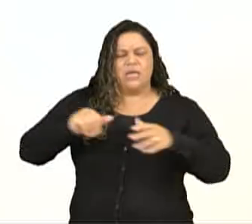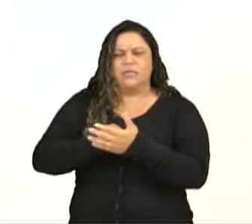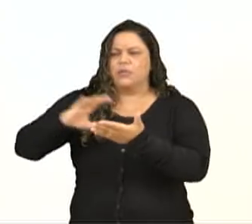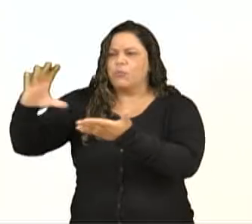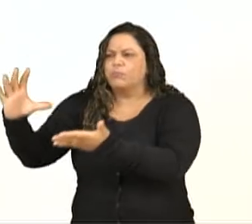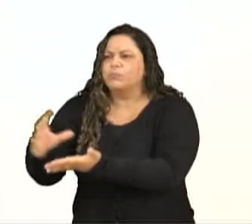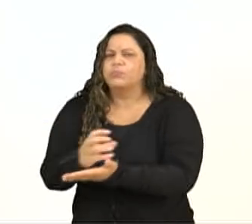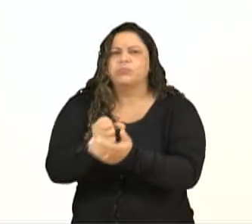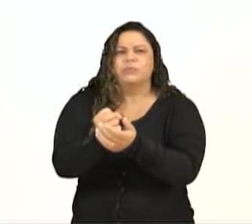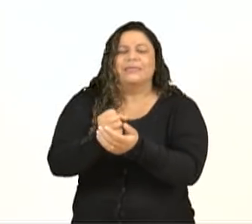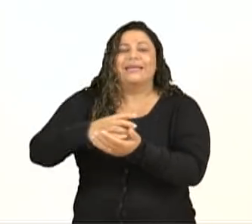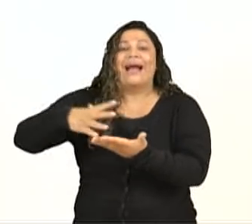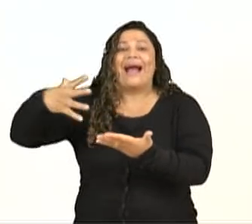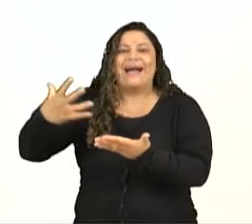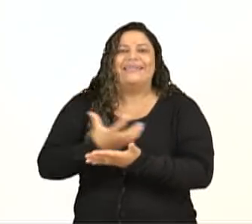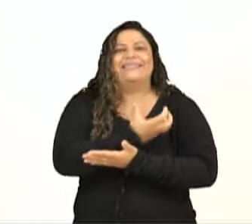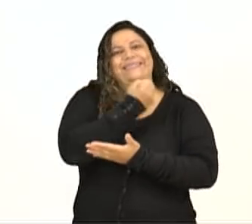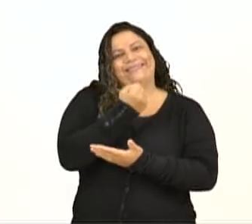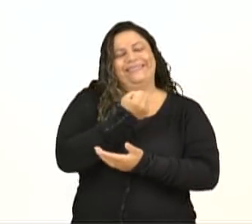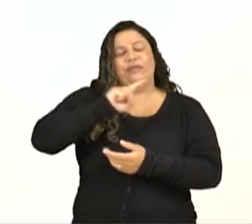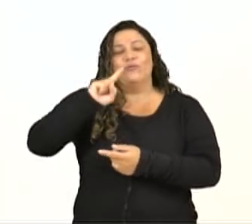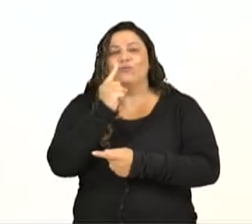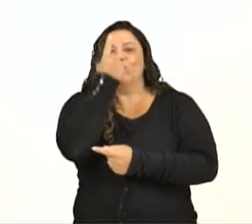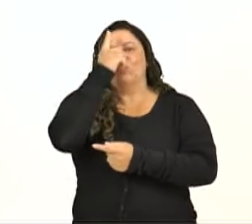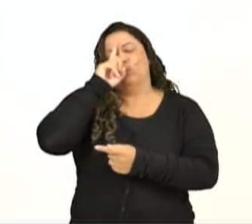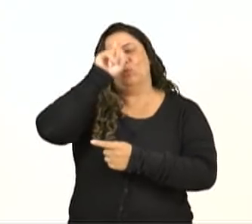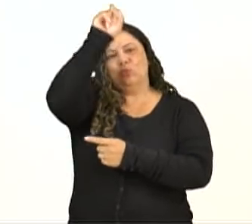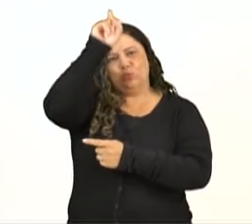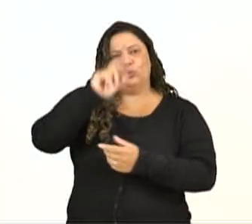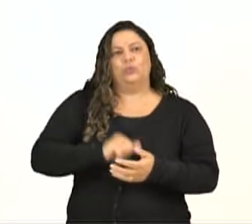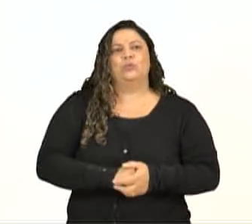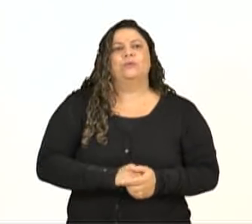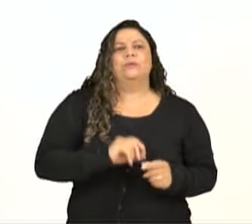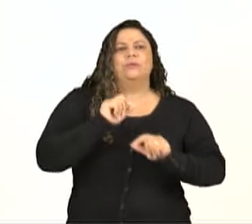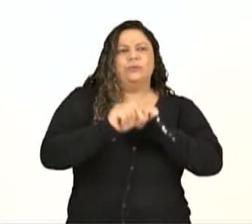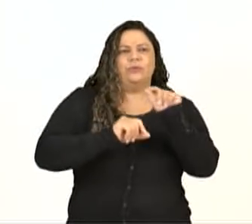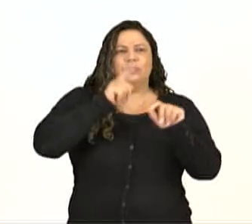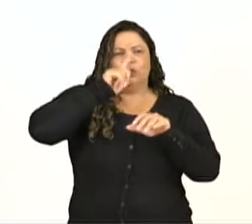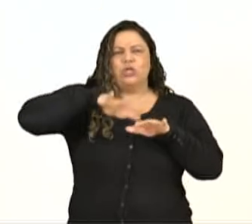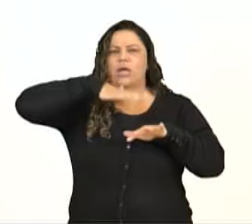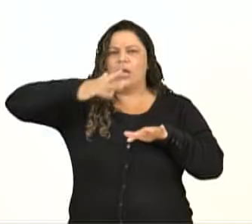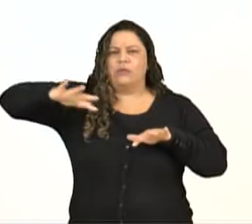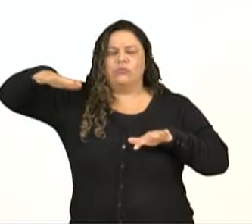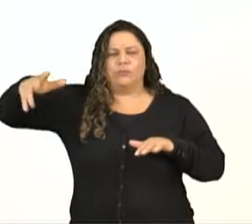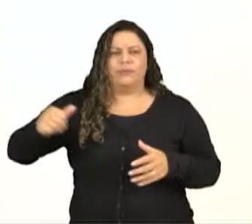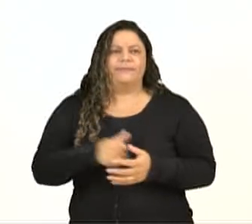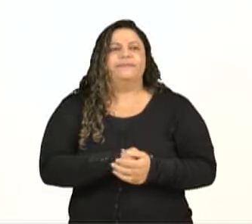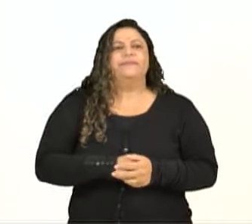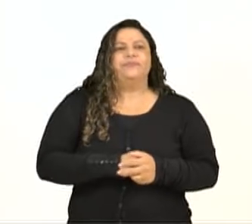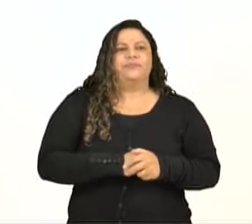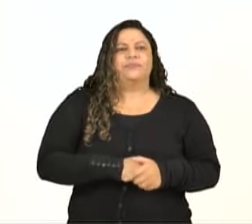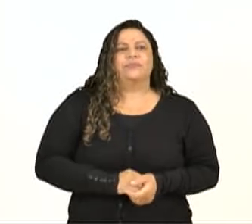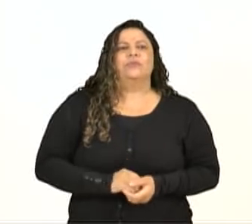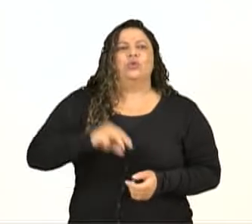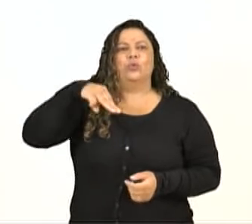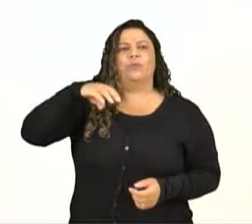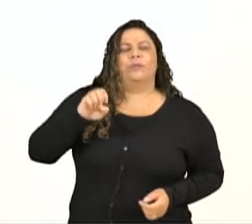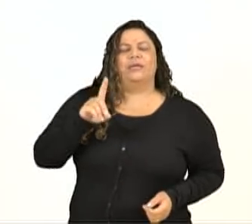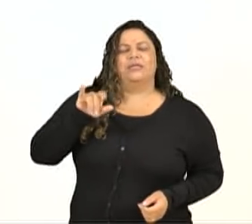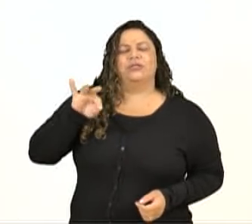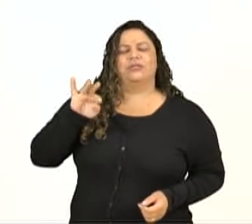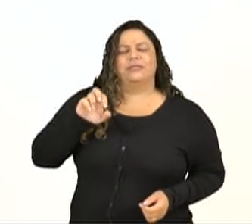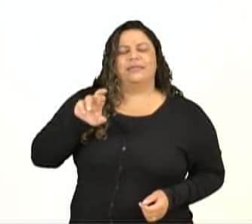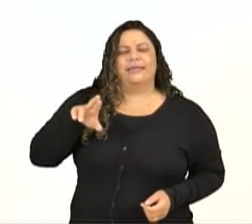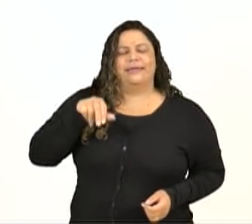único dia no Mediterrâneo. Nos três primeiros meses de 2018, um de cada